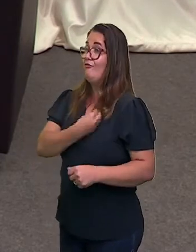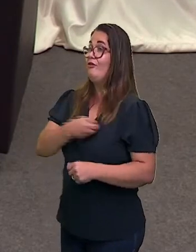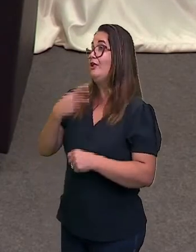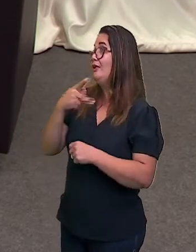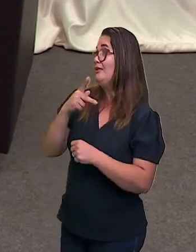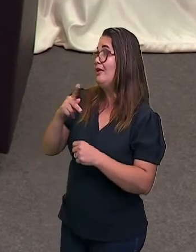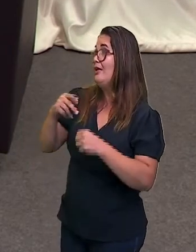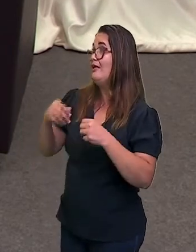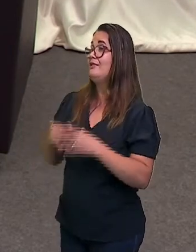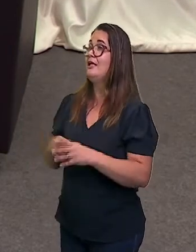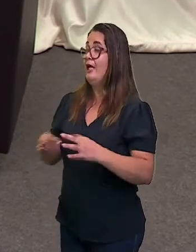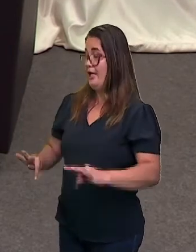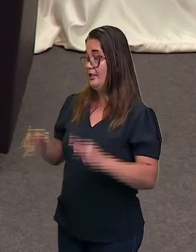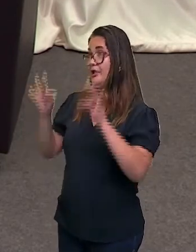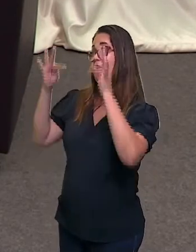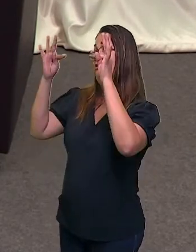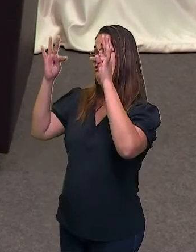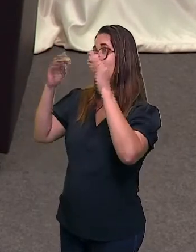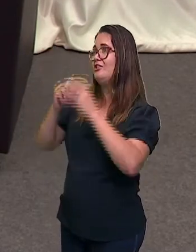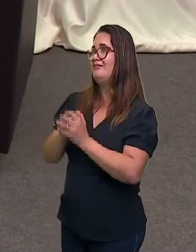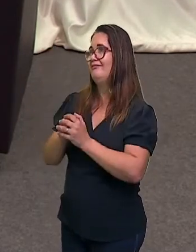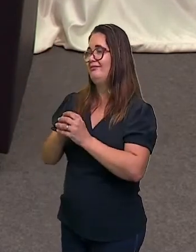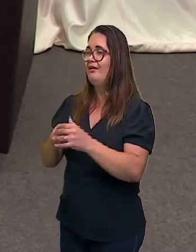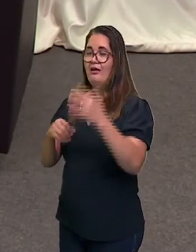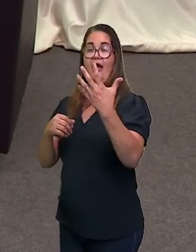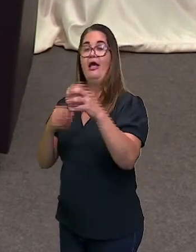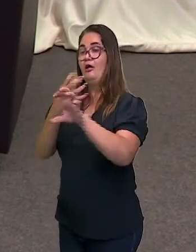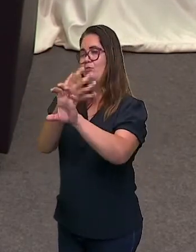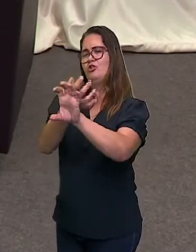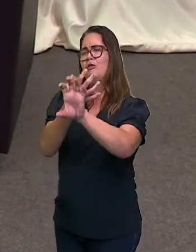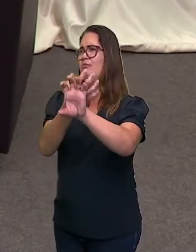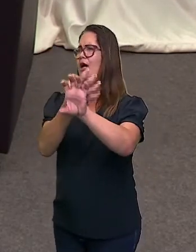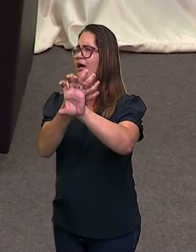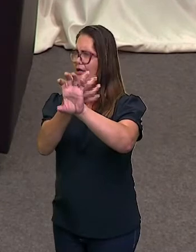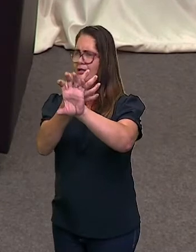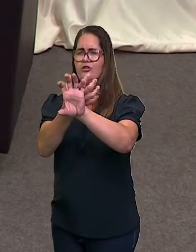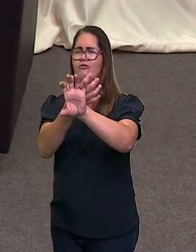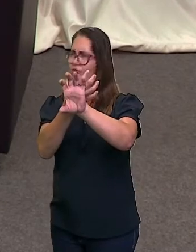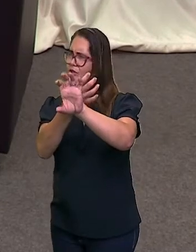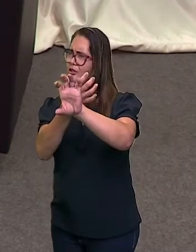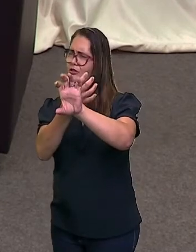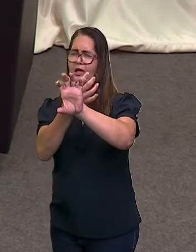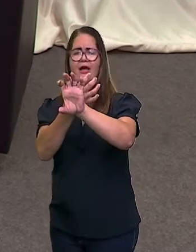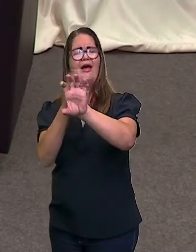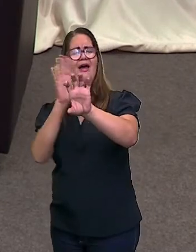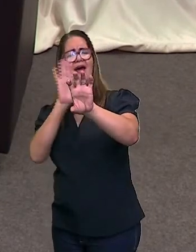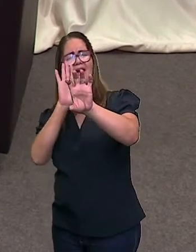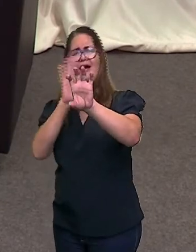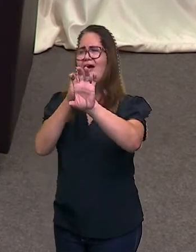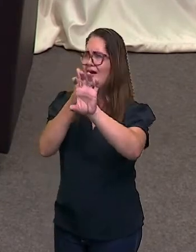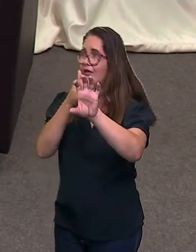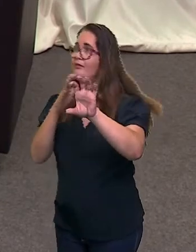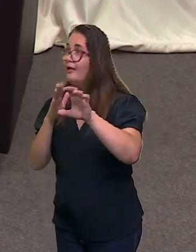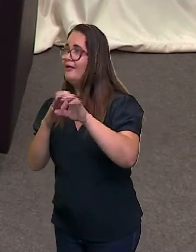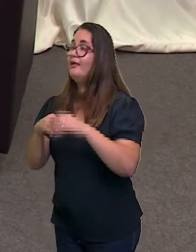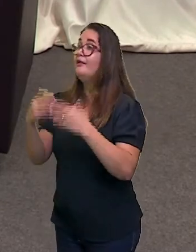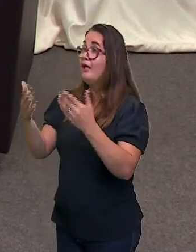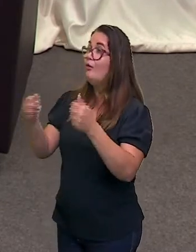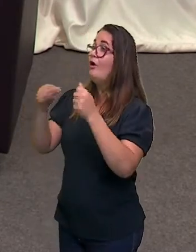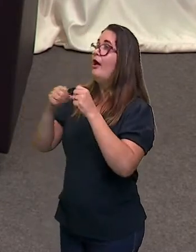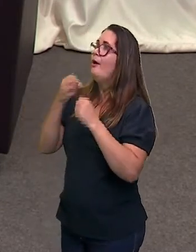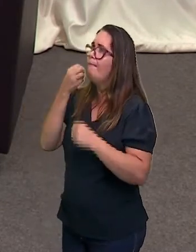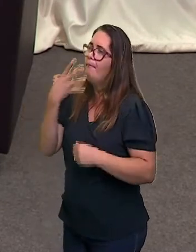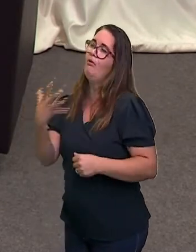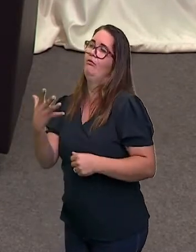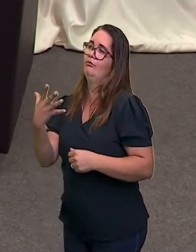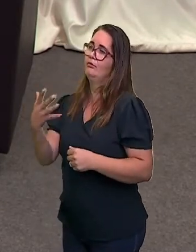consigo editar ali, apontar para eles, ele errou aonde, enviar um recadinho para eles novamente, tá?